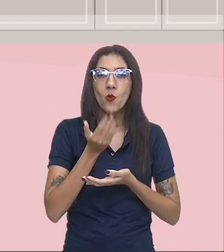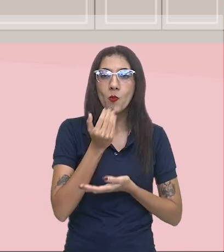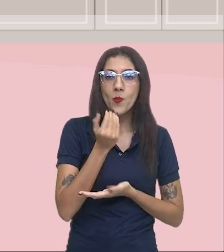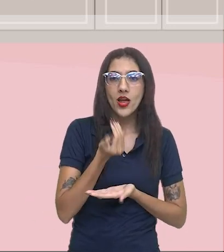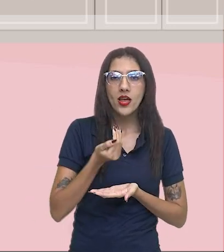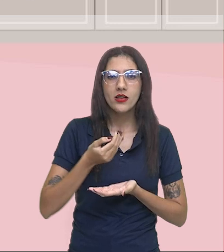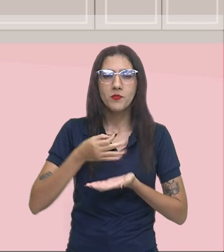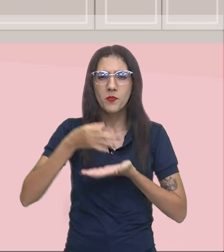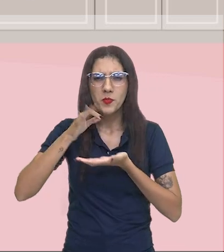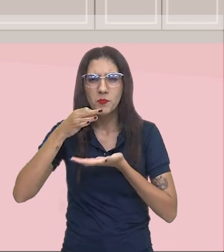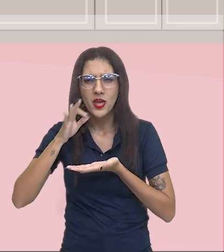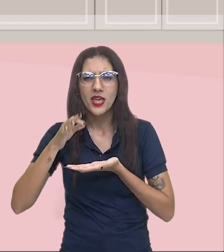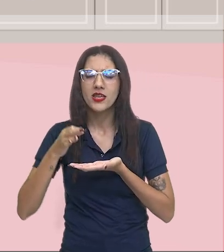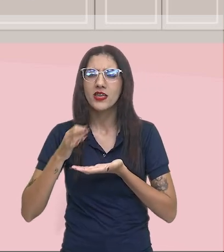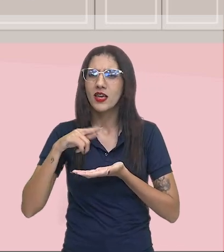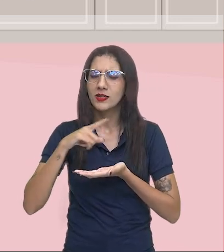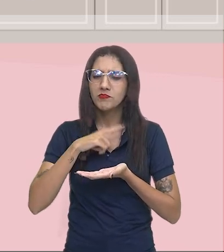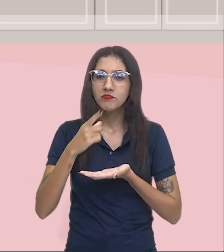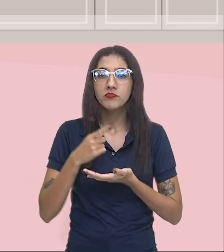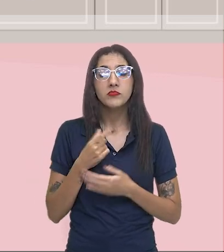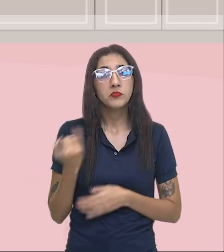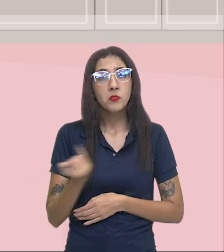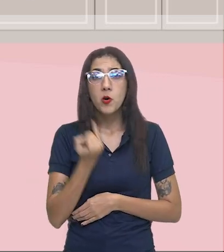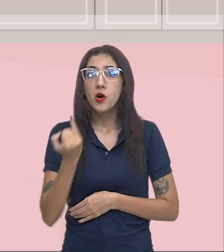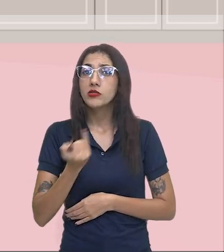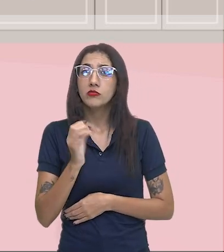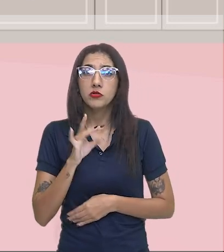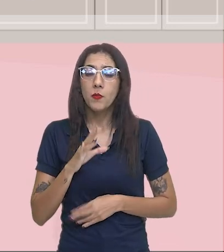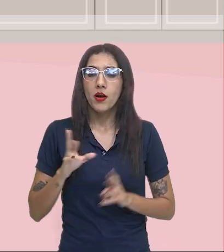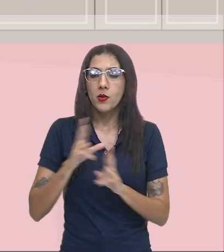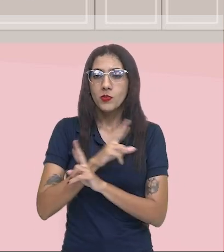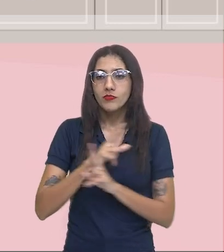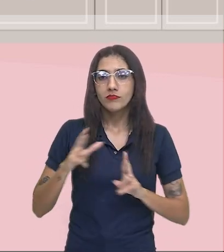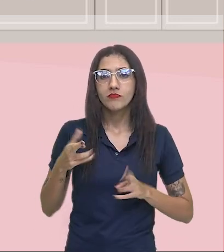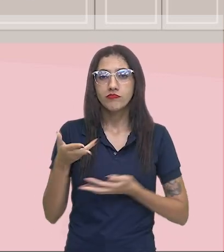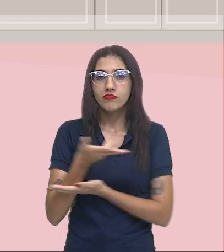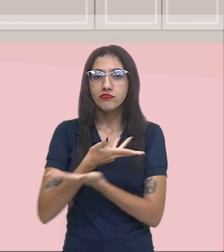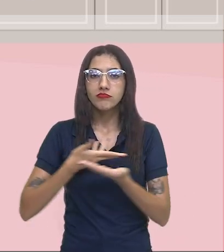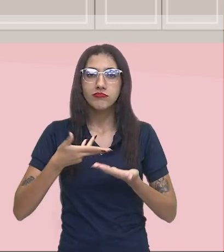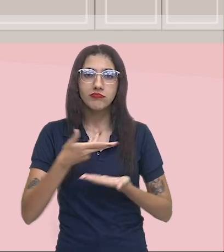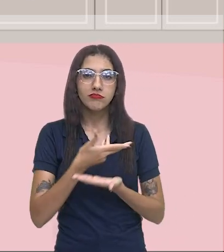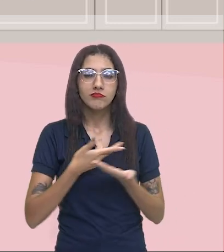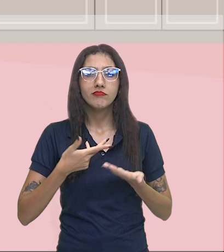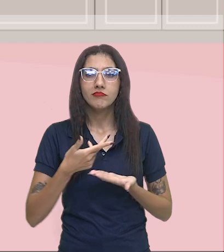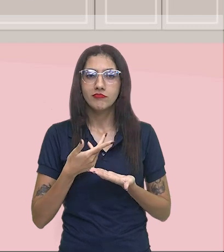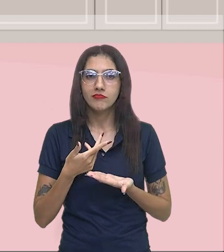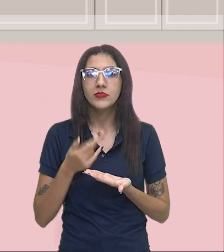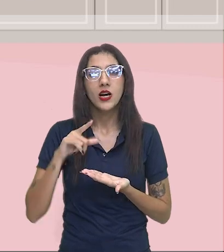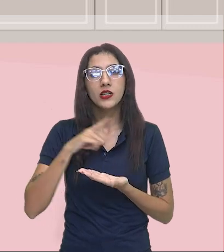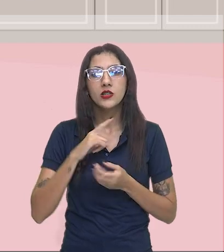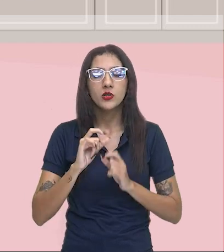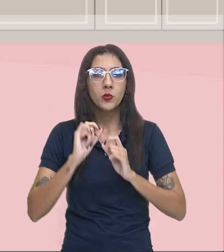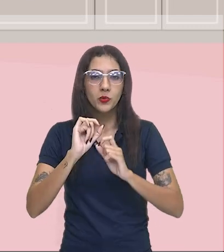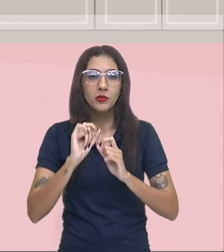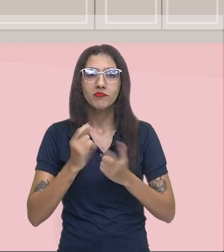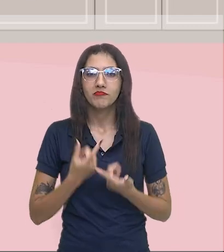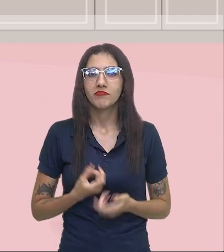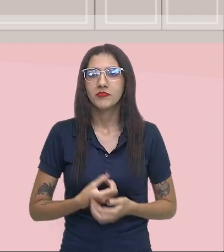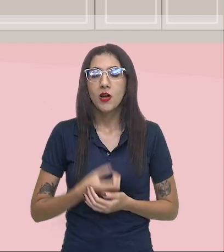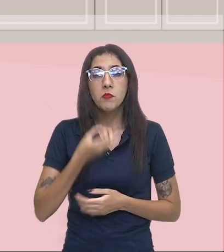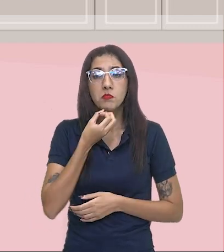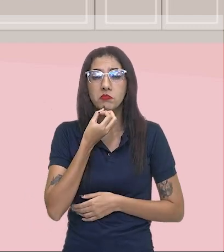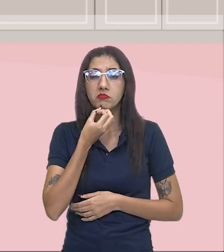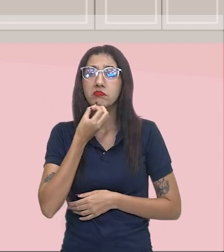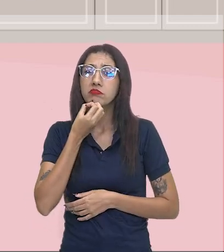são ocasiões para interação social e realização de rituais que oferecem uma